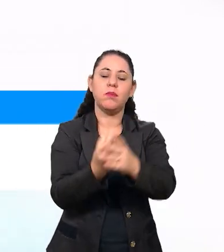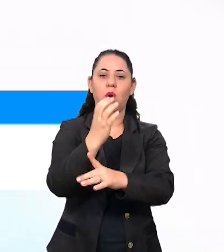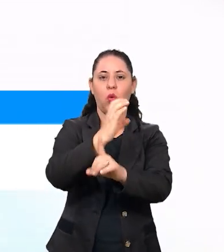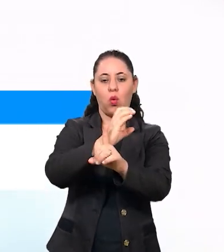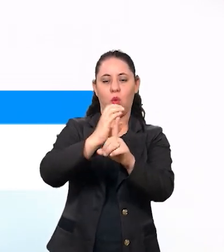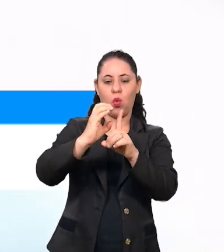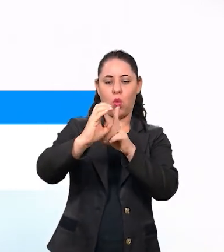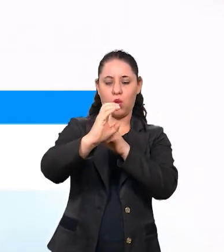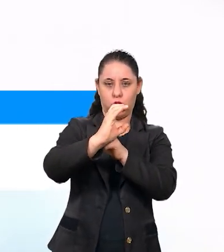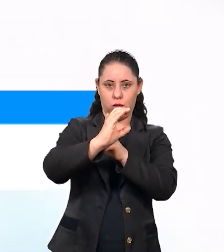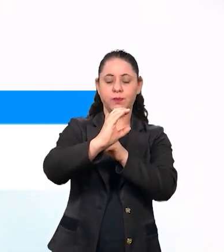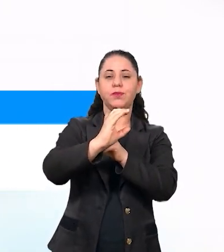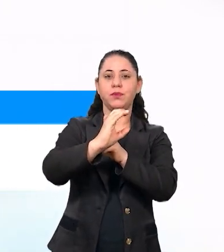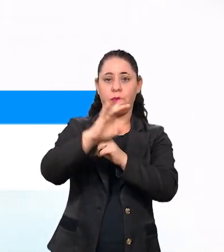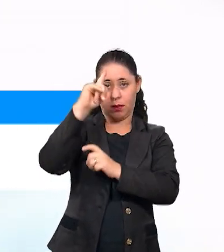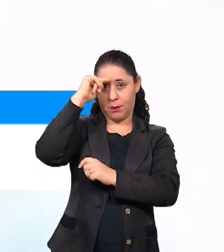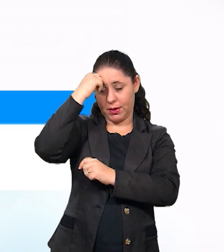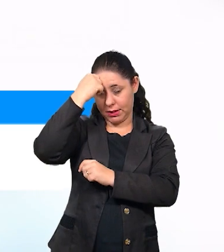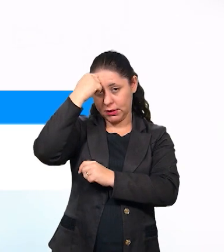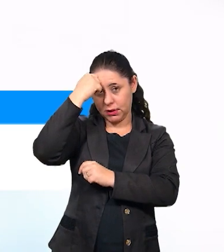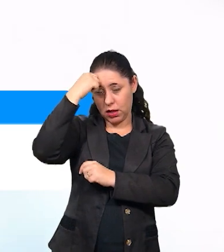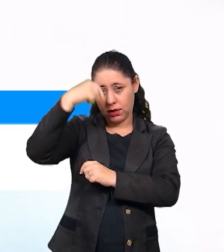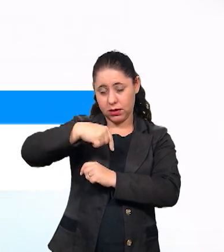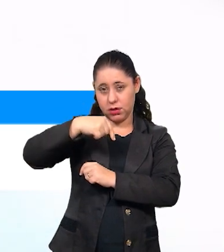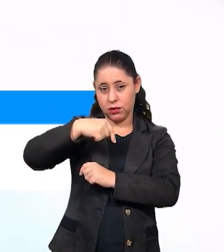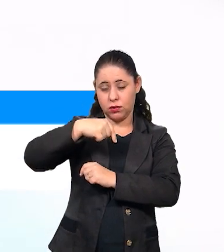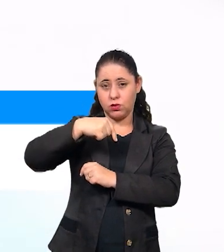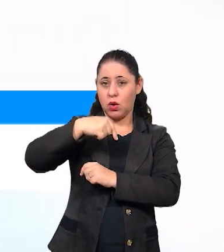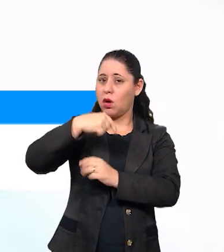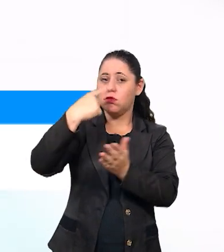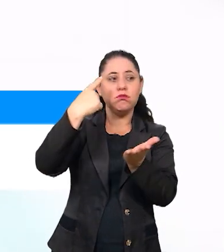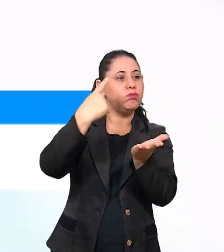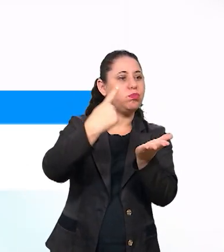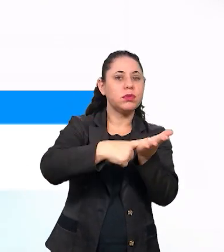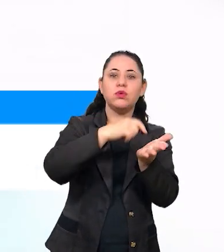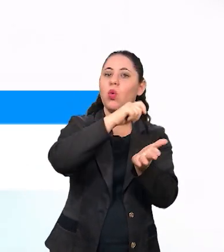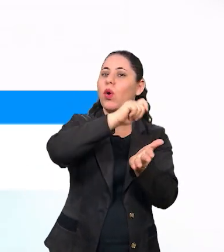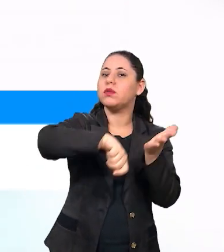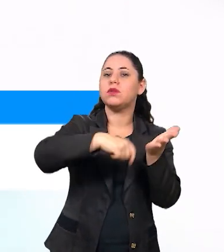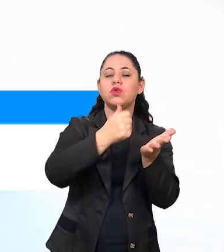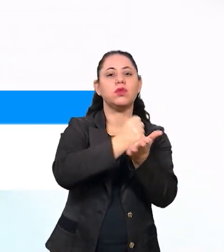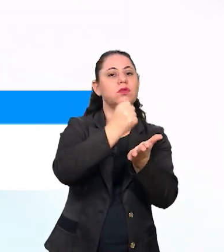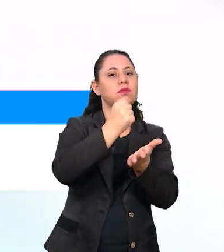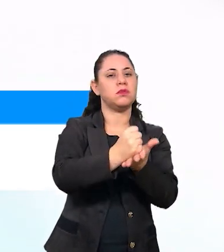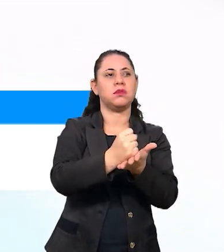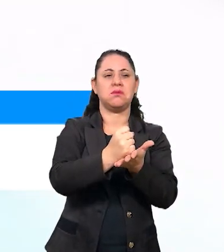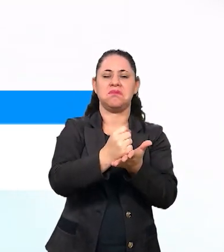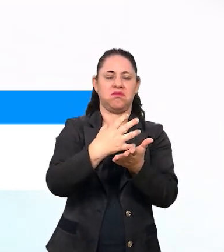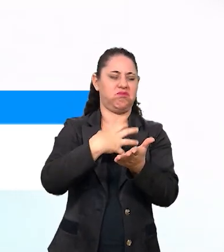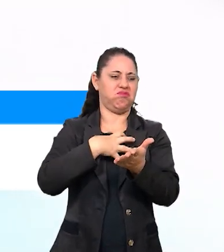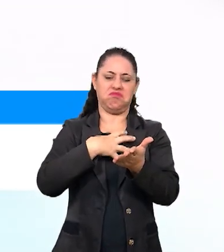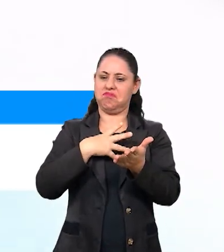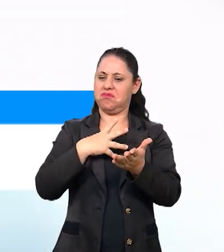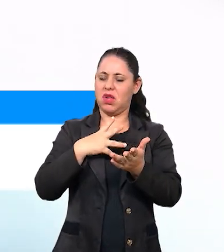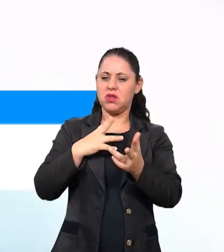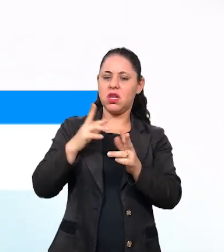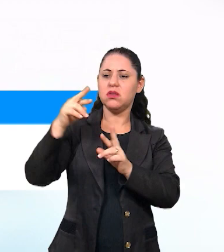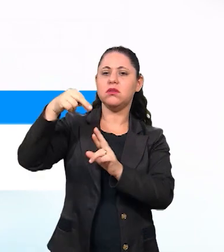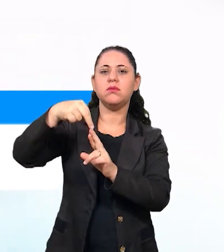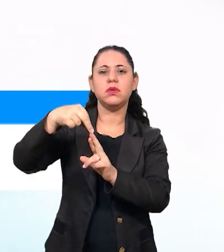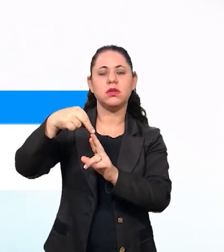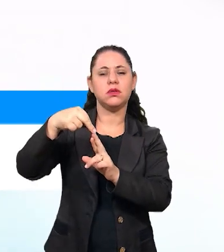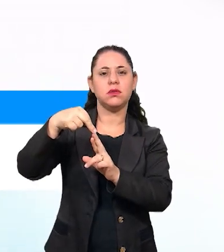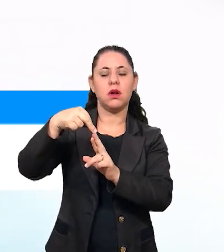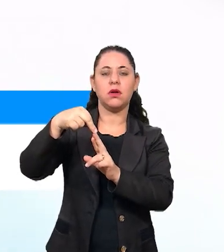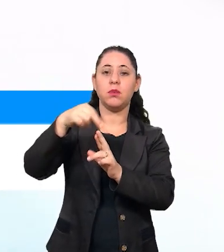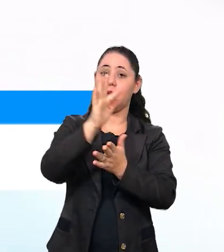surgiram muitos cultos afro-brasileiros no Estado que não estão filiados nesta federação e não se sentem